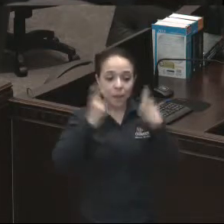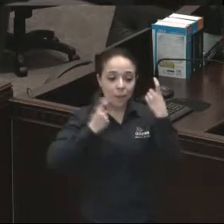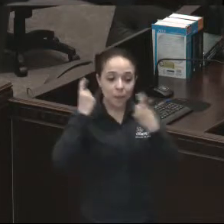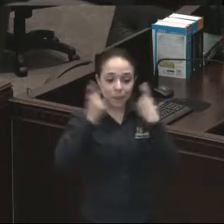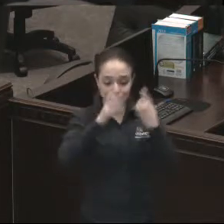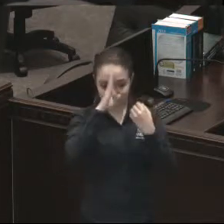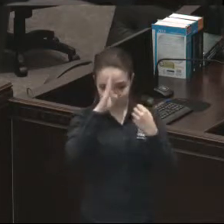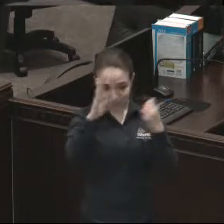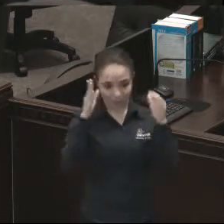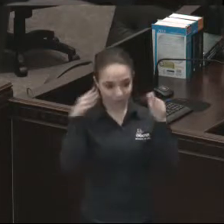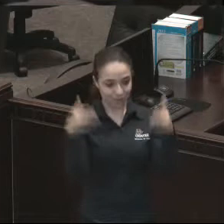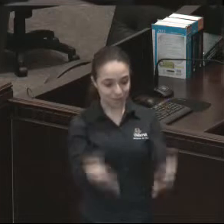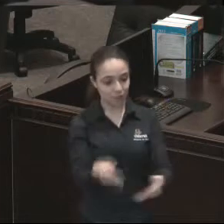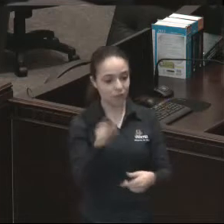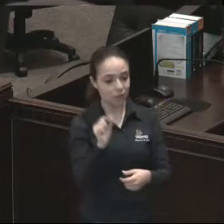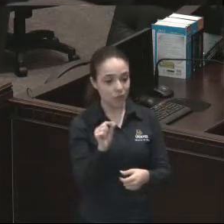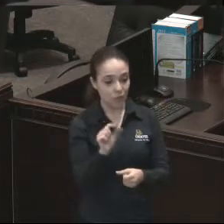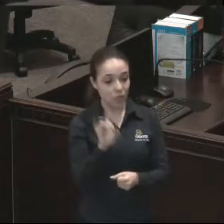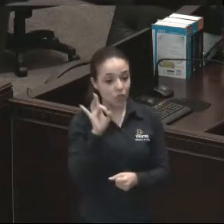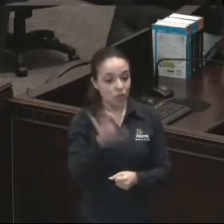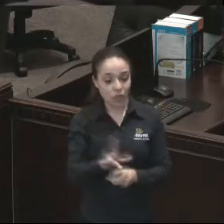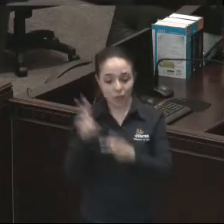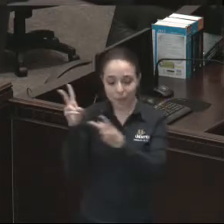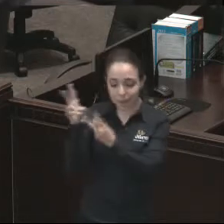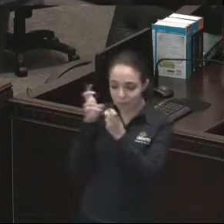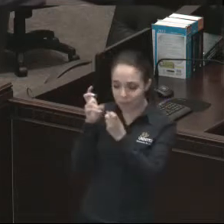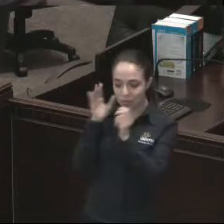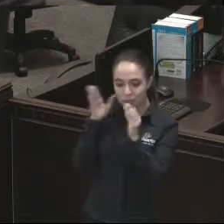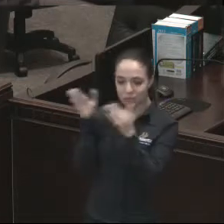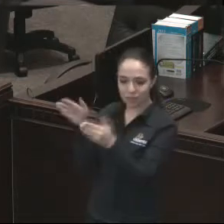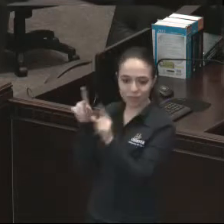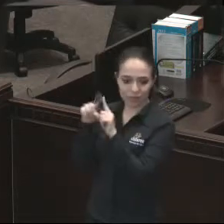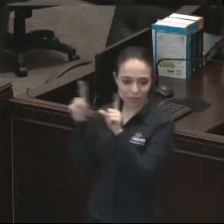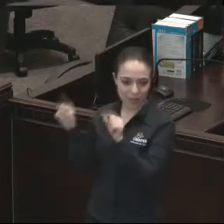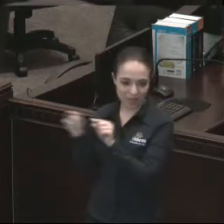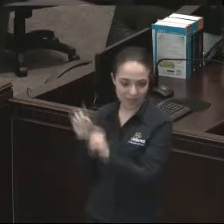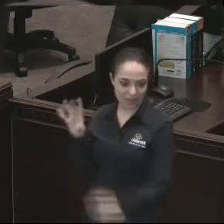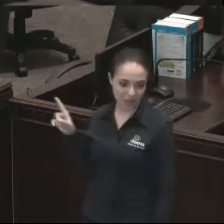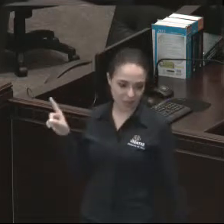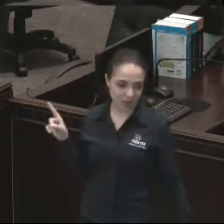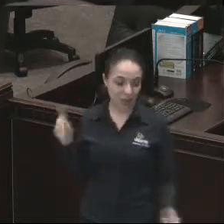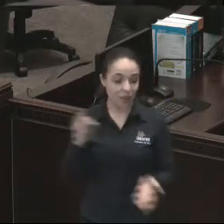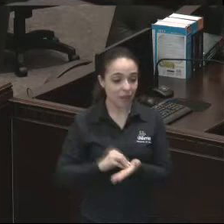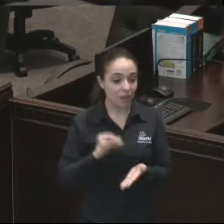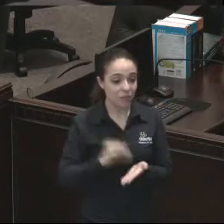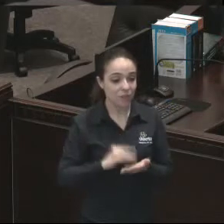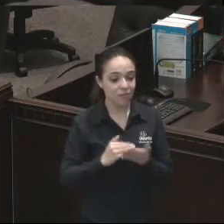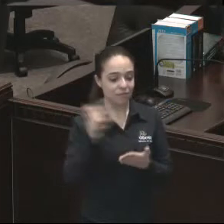nessa situação? É que a gente só está vendo isso aqui, nesse quadro que eu mostrei para vocês. Nós estamos vendo